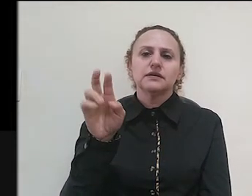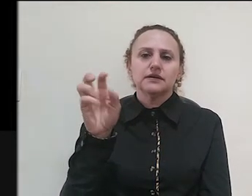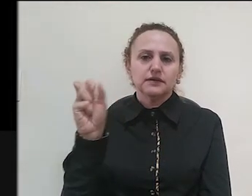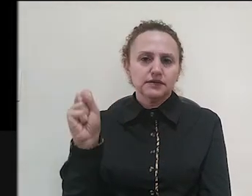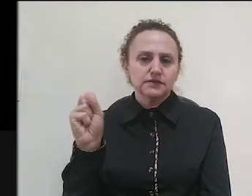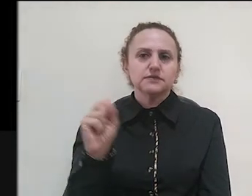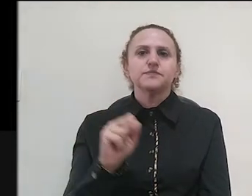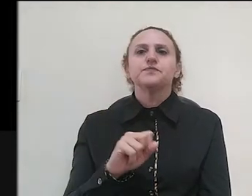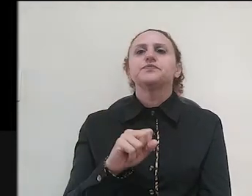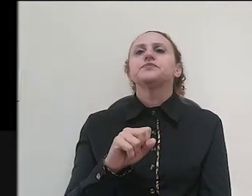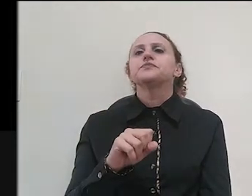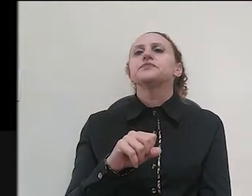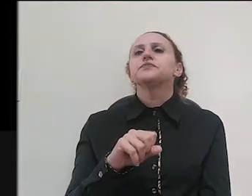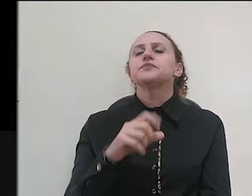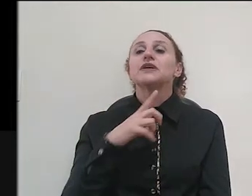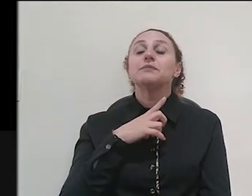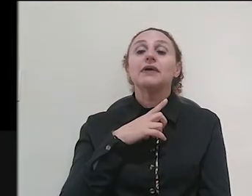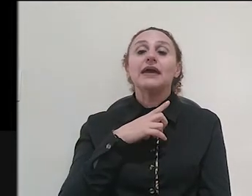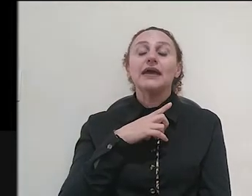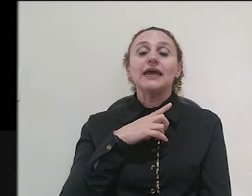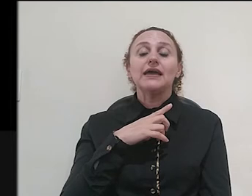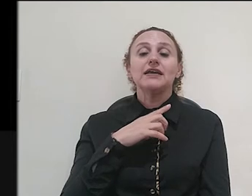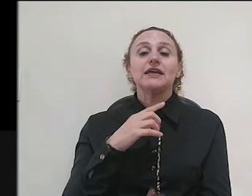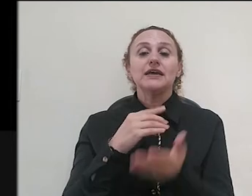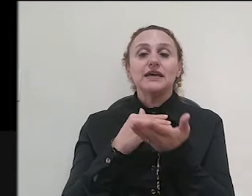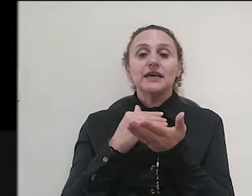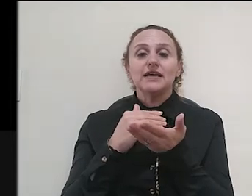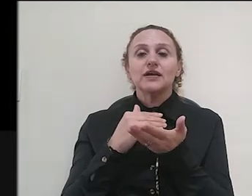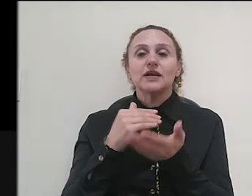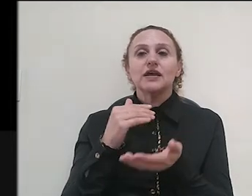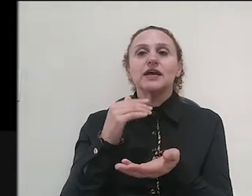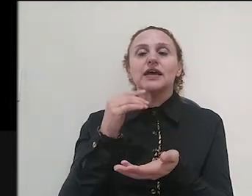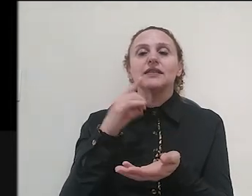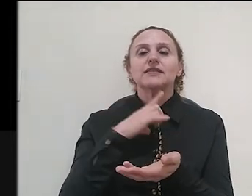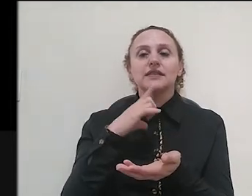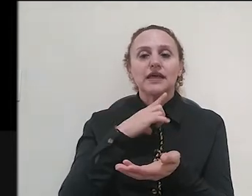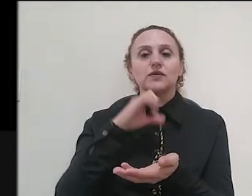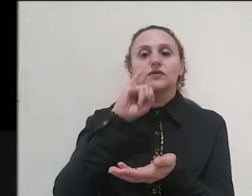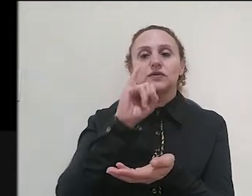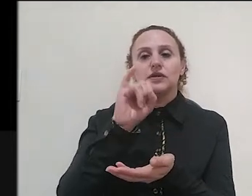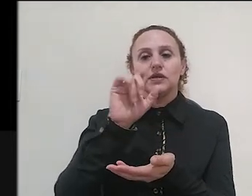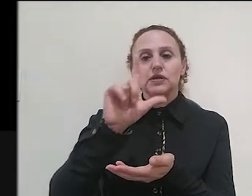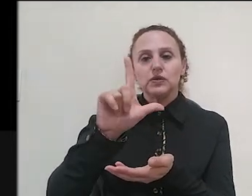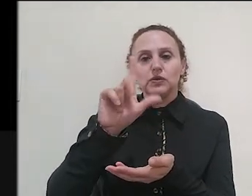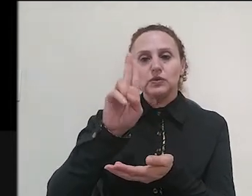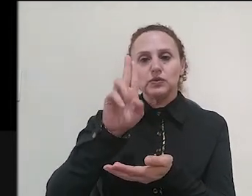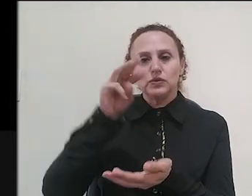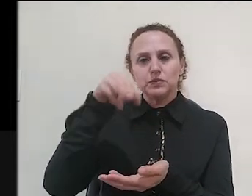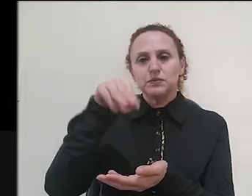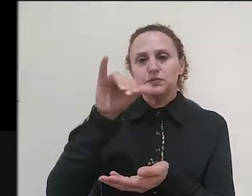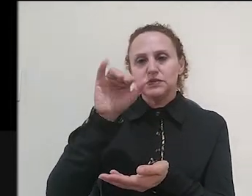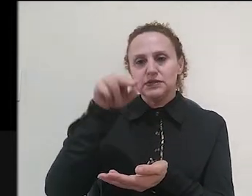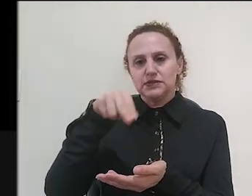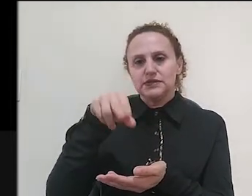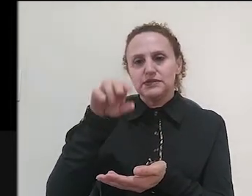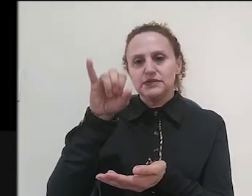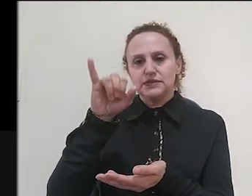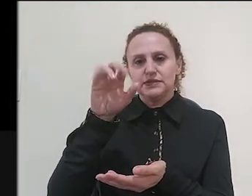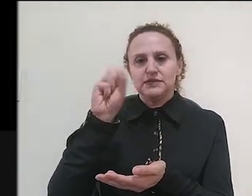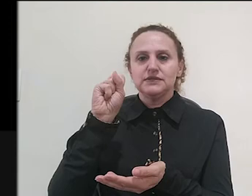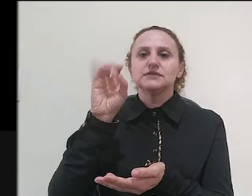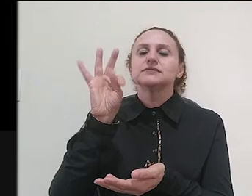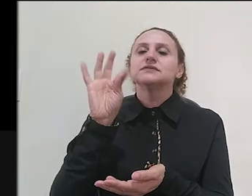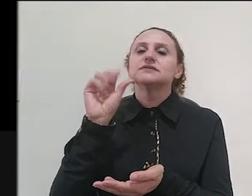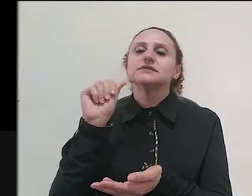Dessa época também são os iluministas, né? É a época das enciclopédias, é a época da iluminação pela razão,